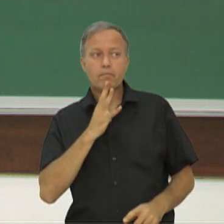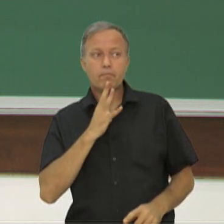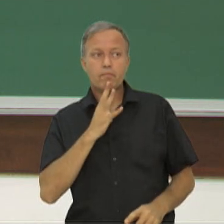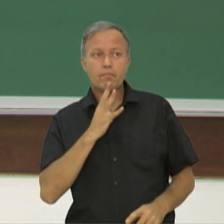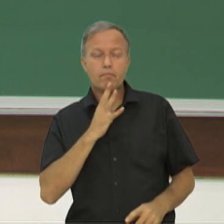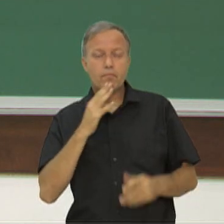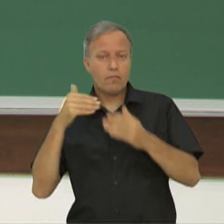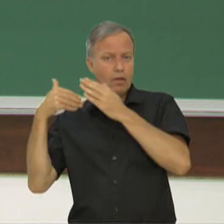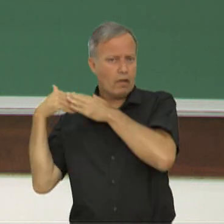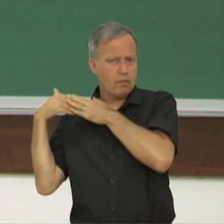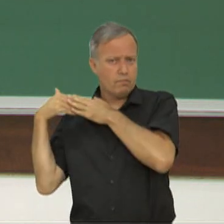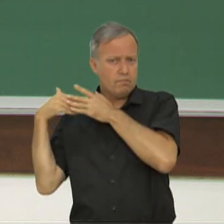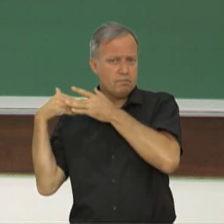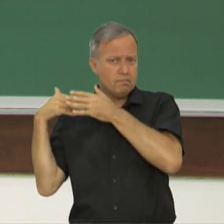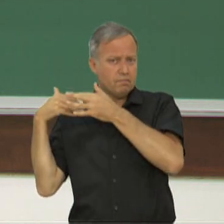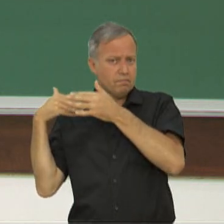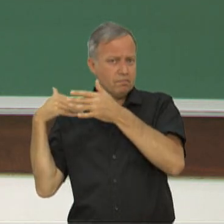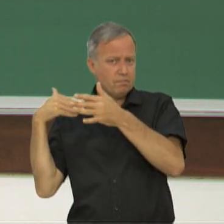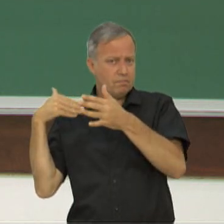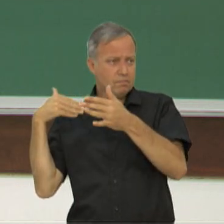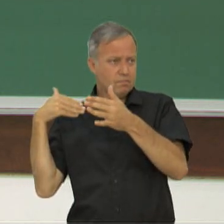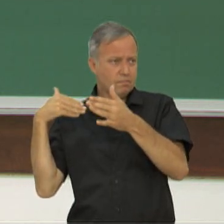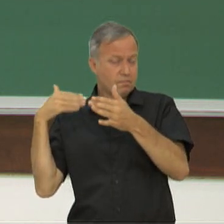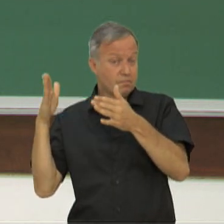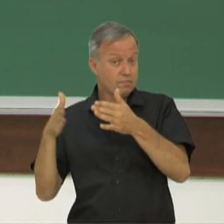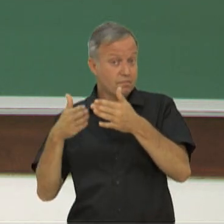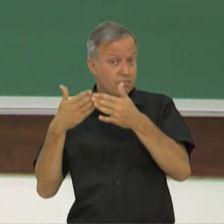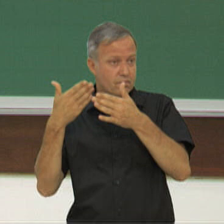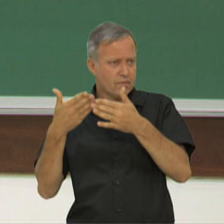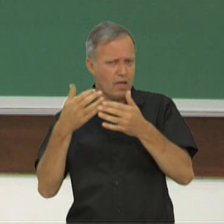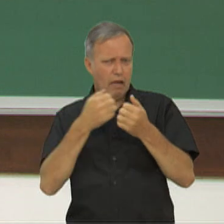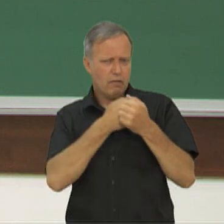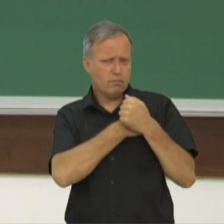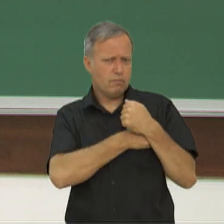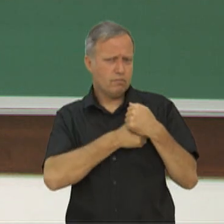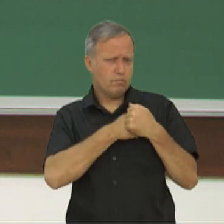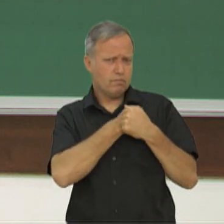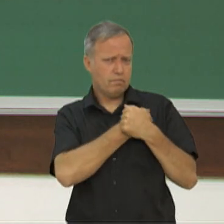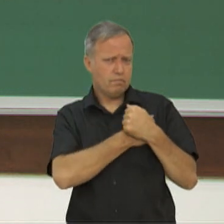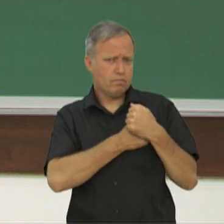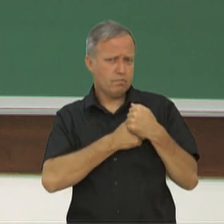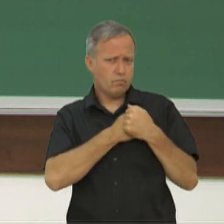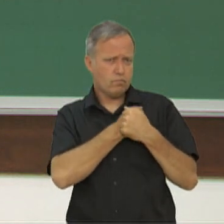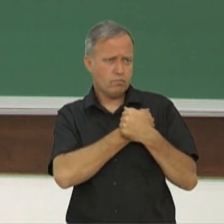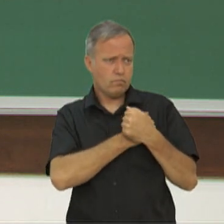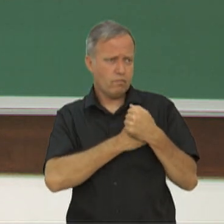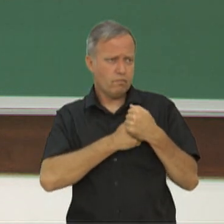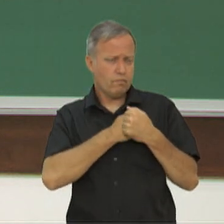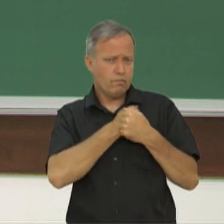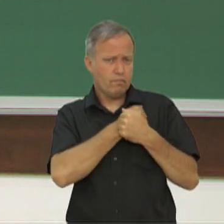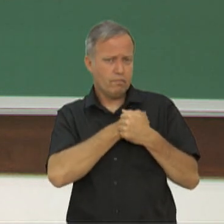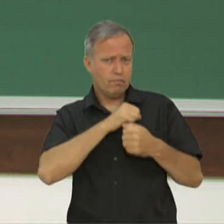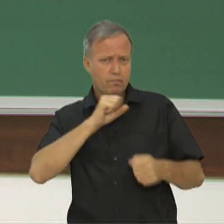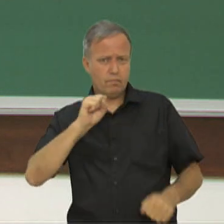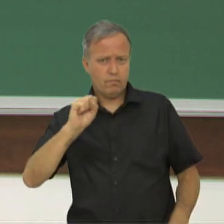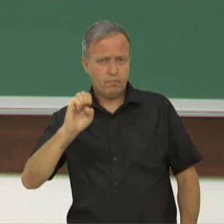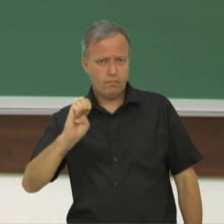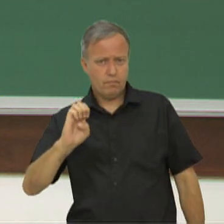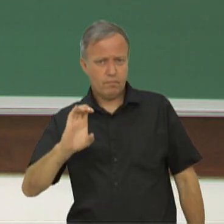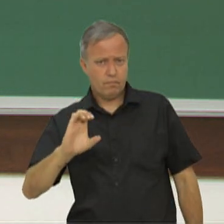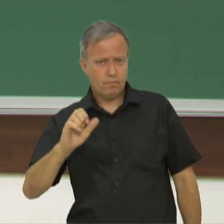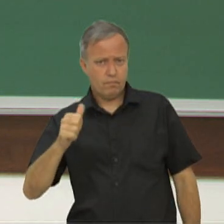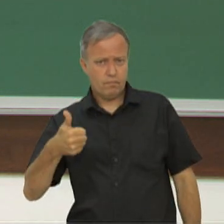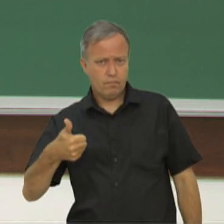veio de quando? Lá do romantismo, desse período do romantismo que aconteceu no século